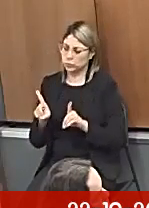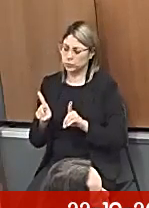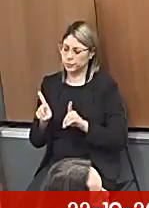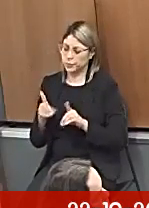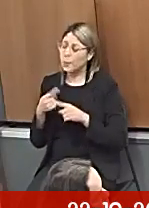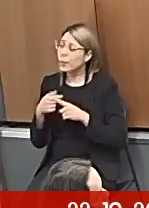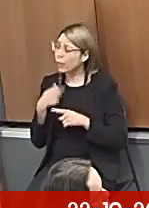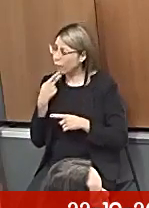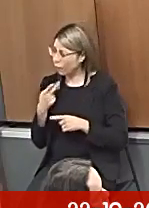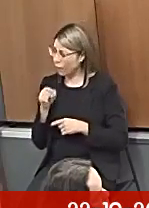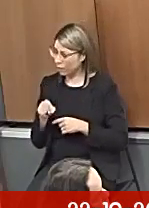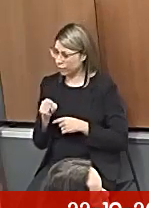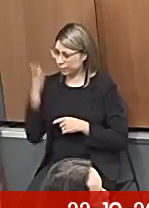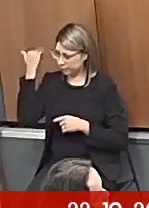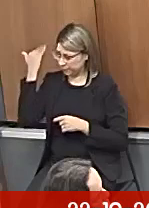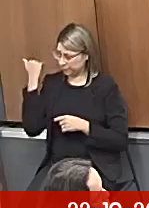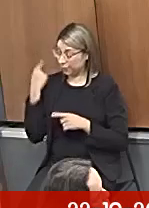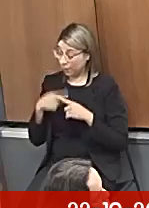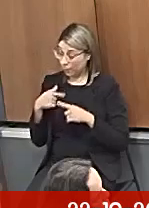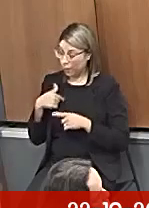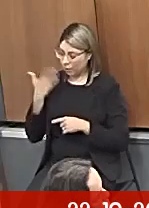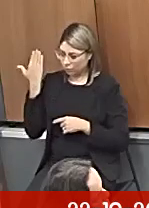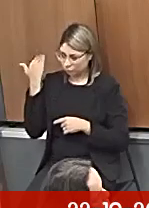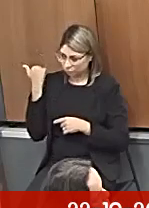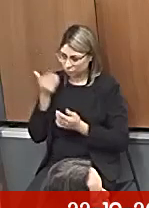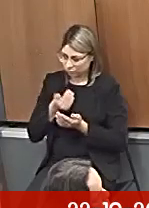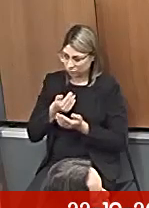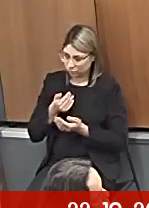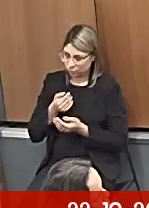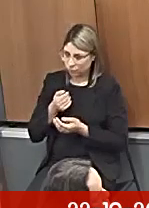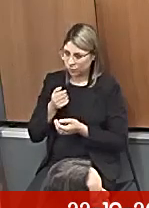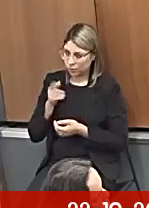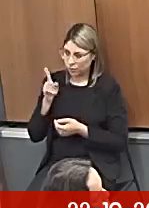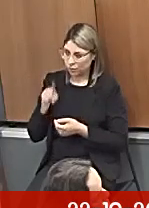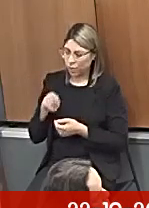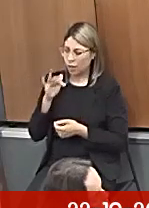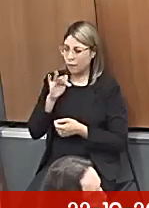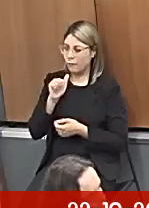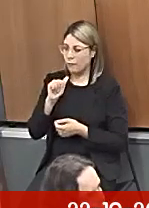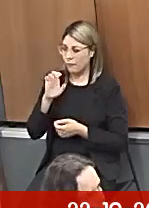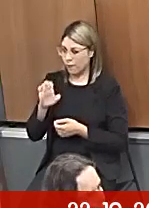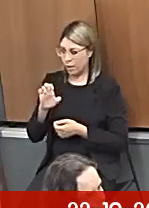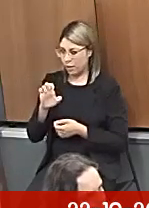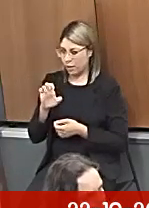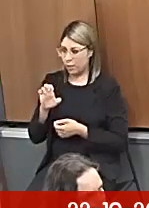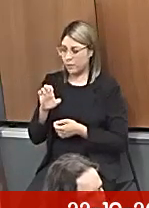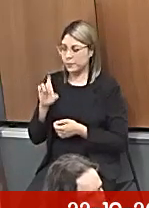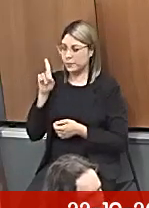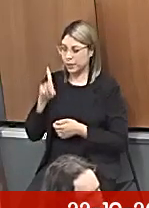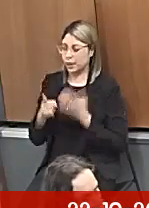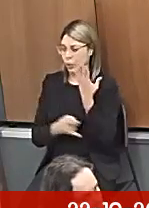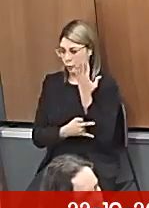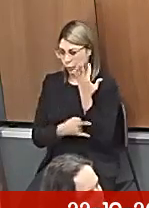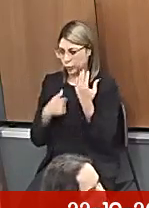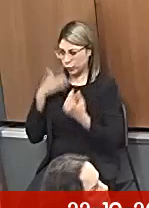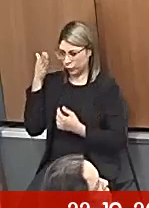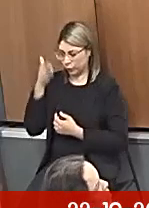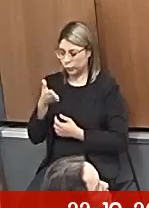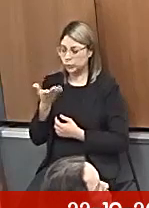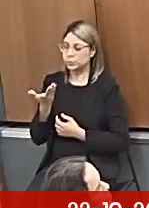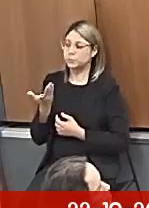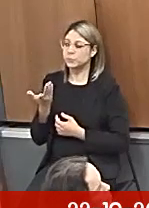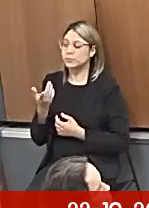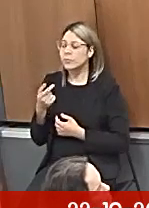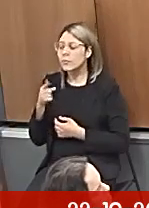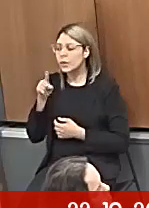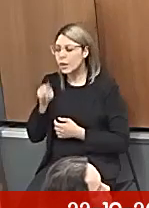isso, dessa época. Eu estive no início do ano na FAE, Faculdade de Educação da Universidade Estadual de Minas Gerais, fazendo